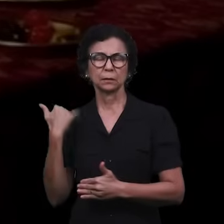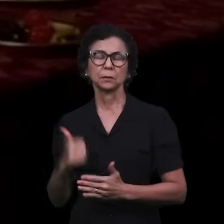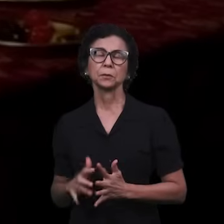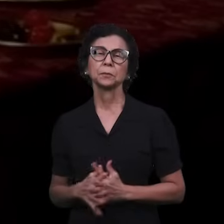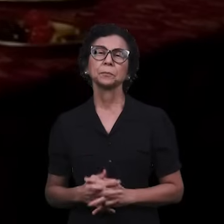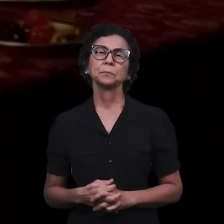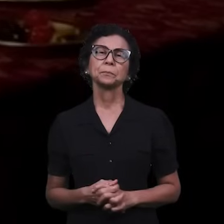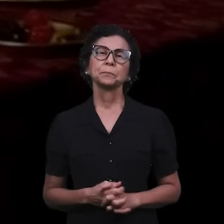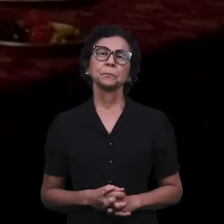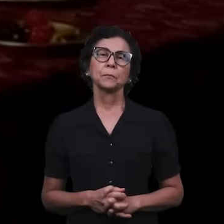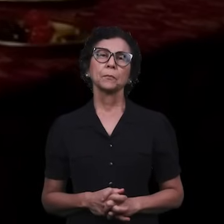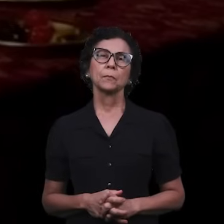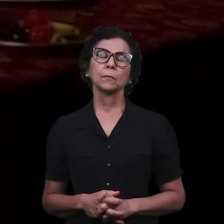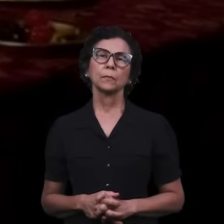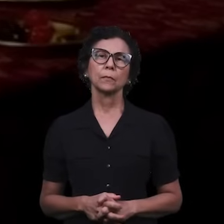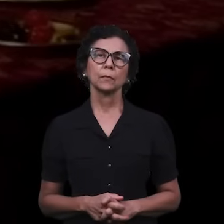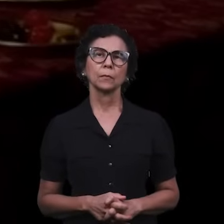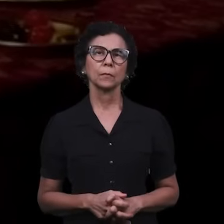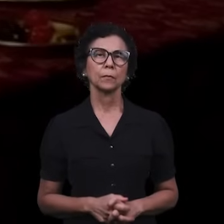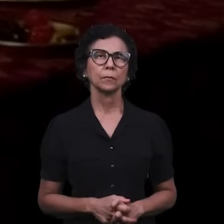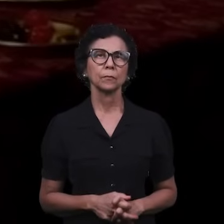famílias antigas, né?